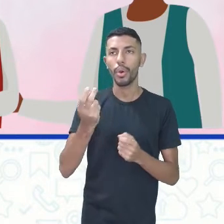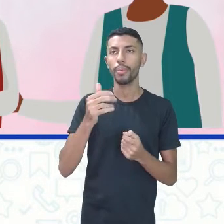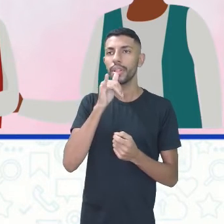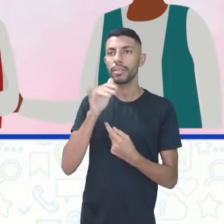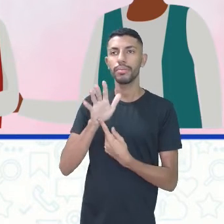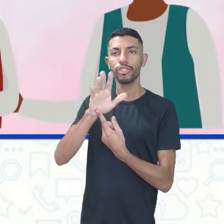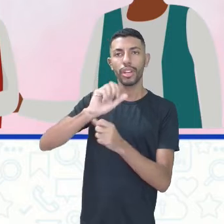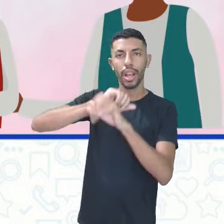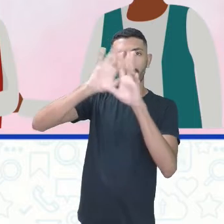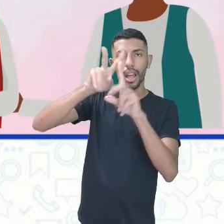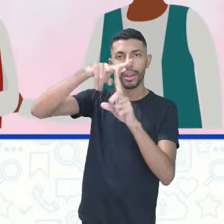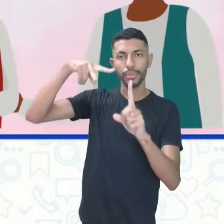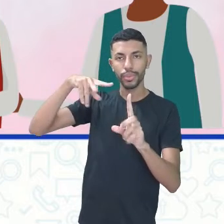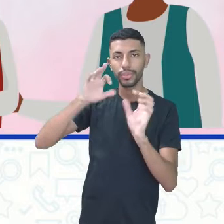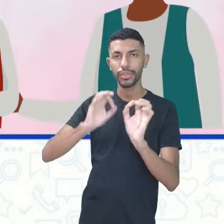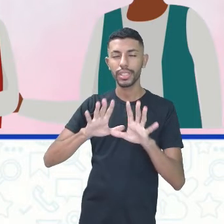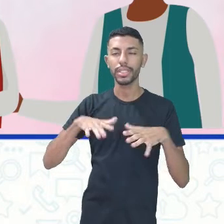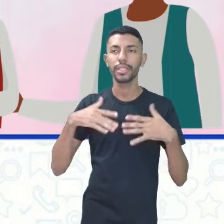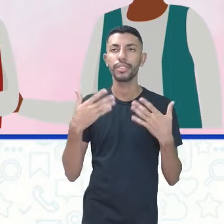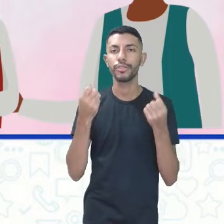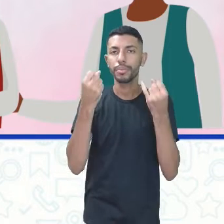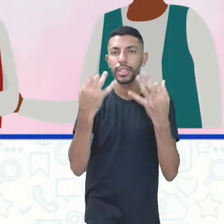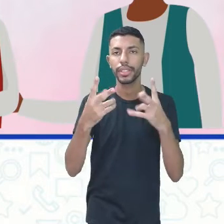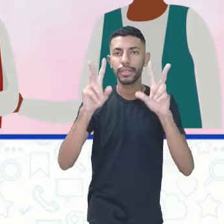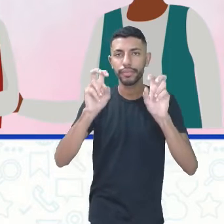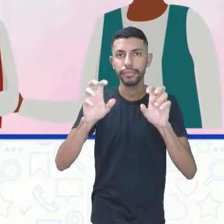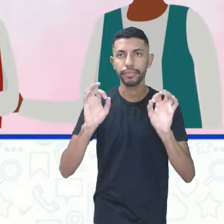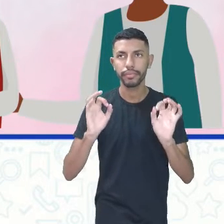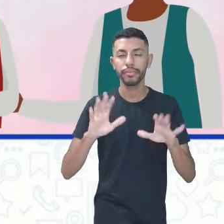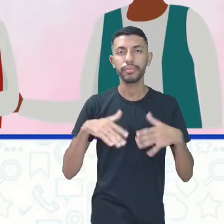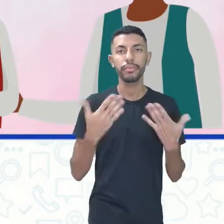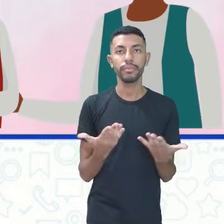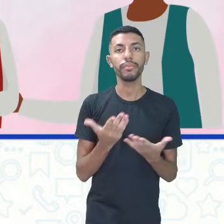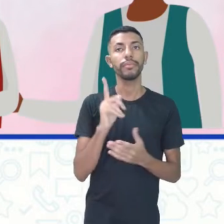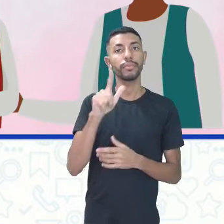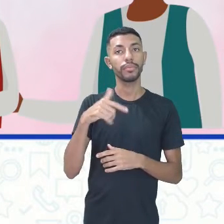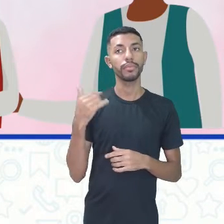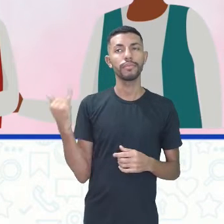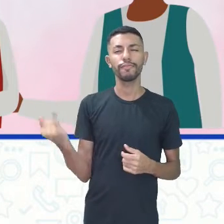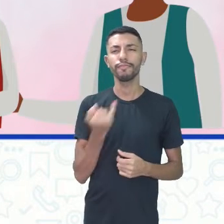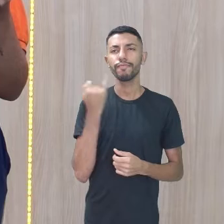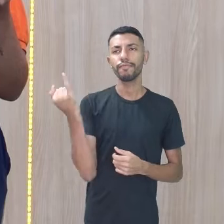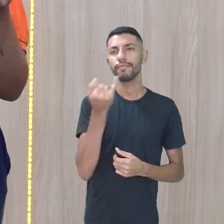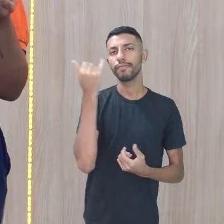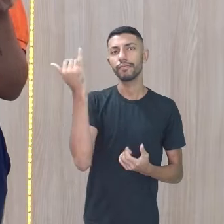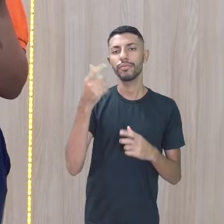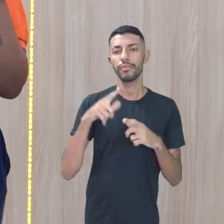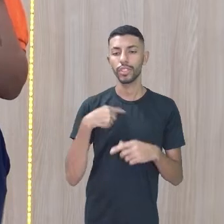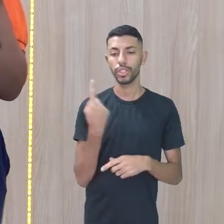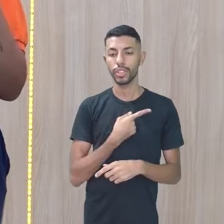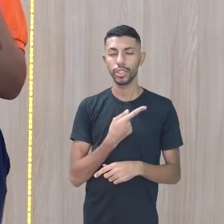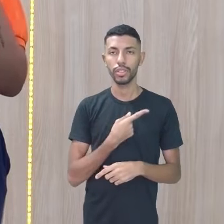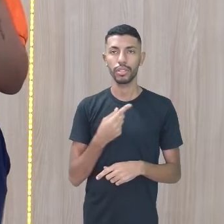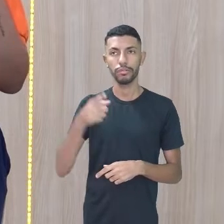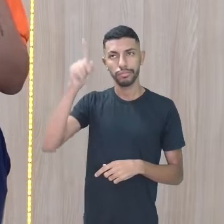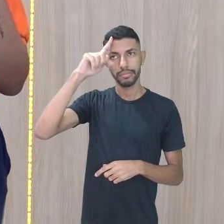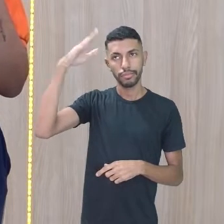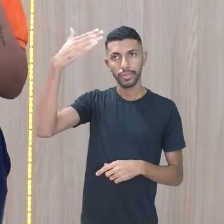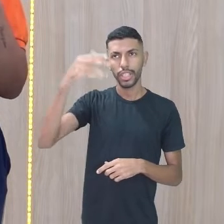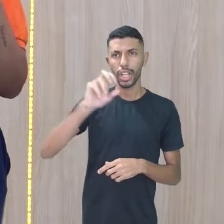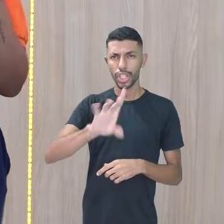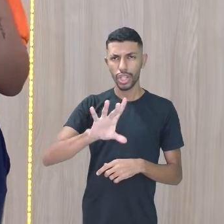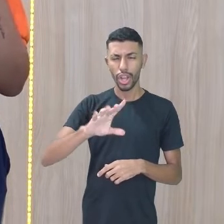de vista, ou explicar determinado assunto. Então, ele vai ser fundamental no nosso dia a dia, não apenas na nossa